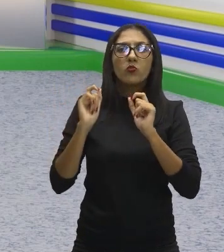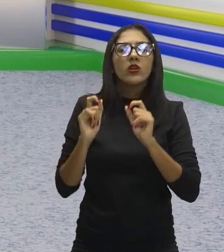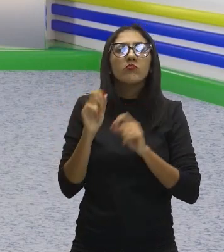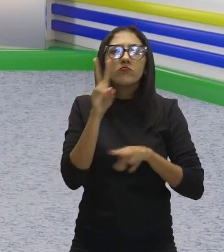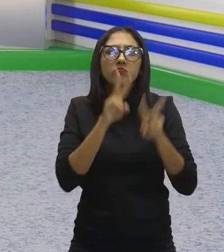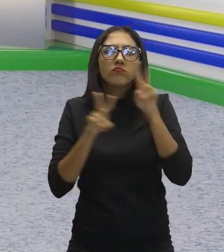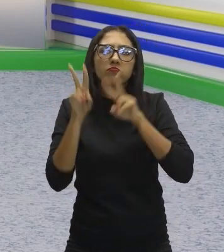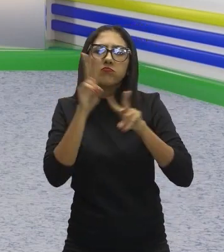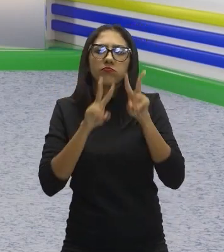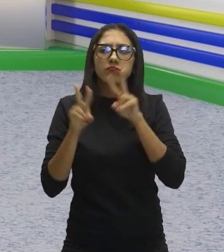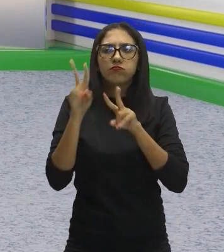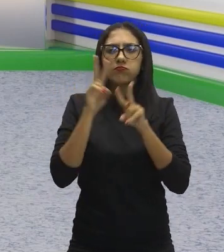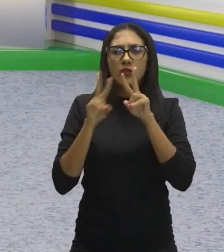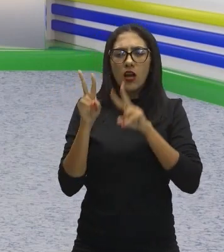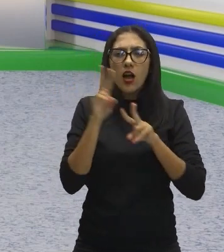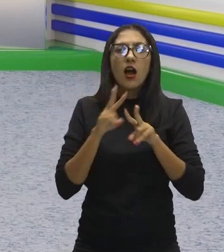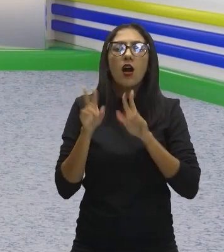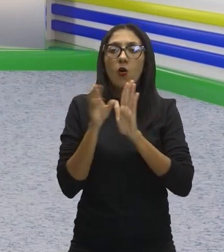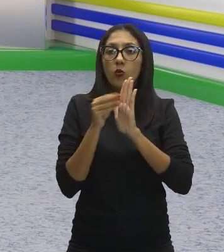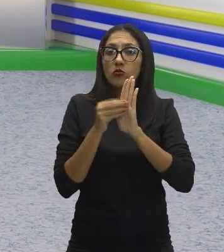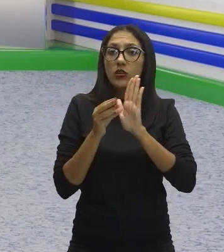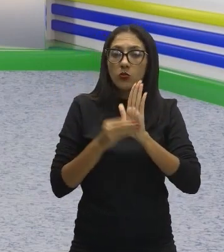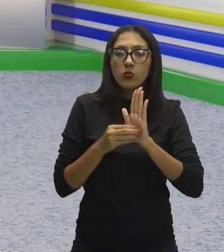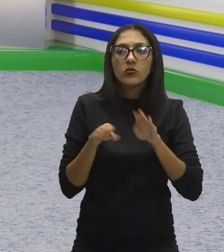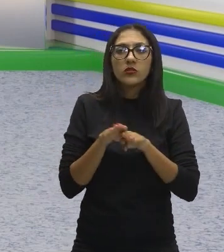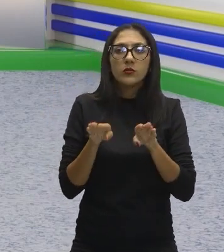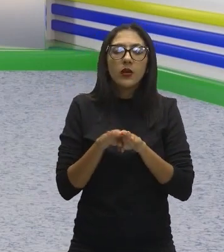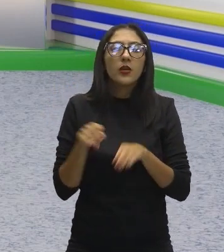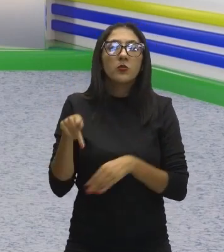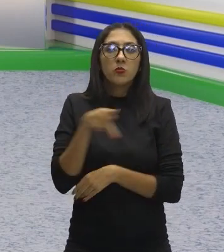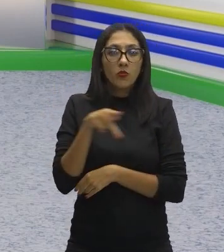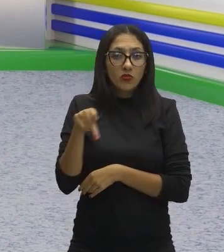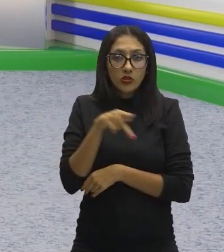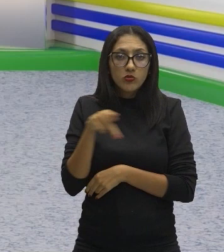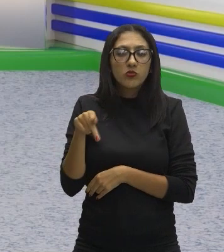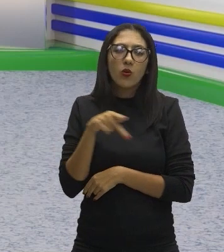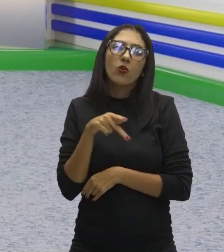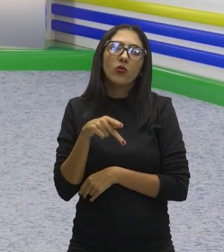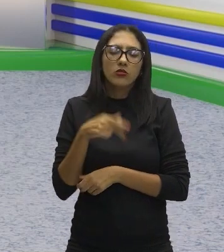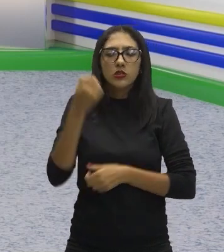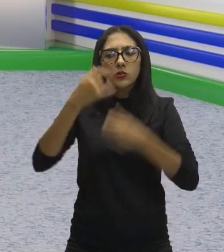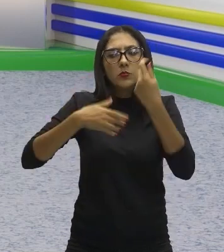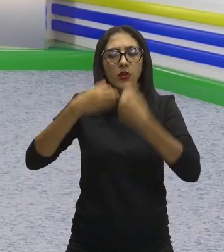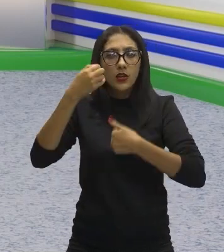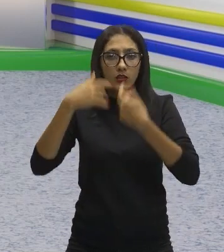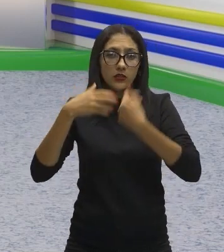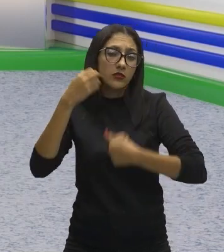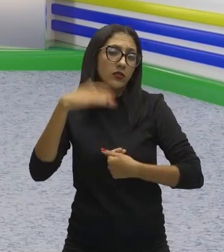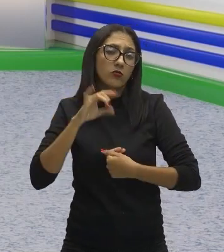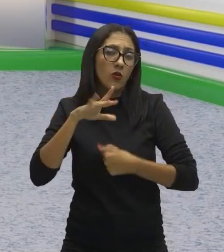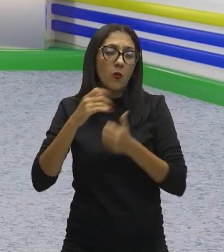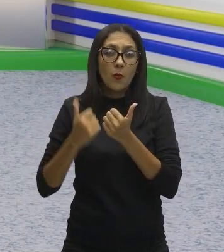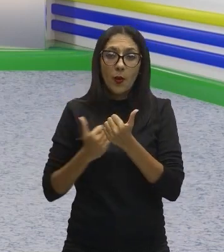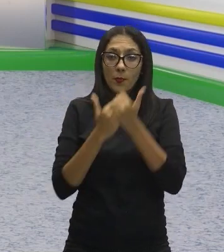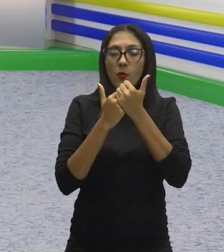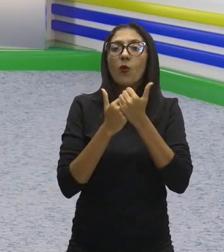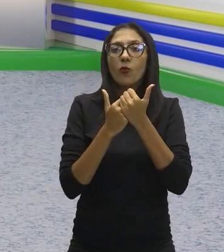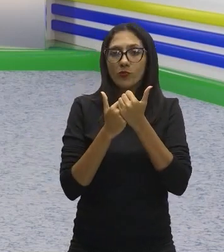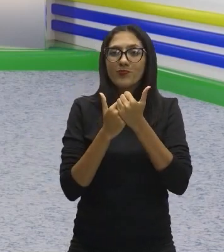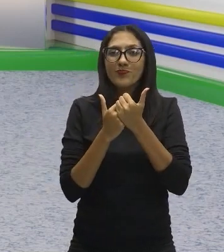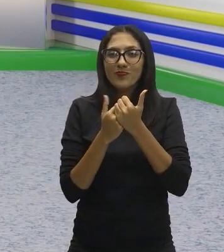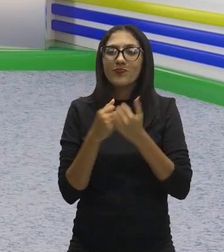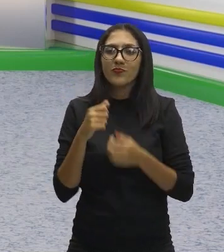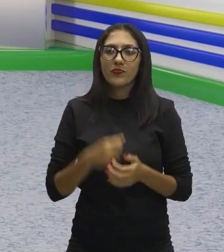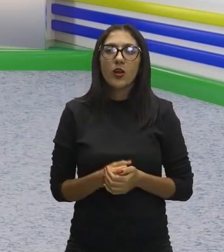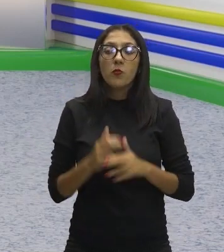visualização dele e a um apoio ao professor ministrante, né? O documento realmente que norteia o trabalho do professor presencial é o